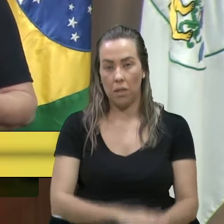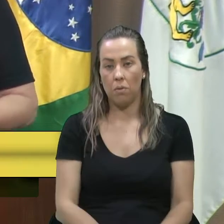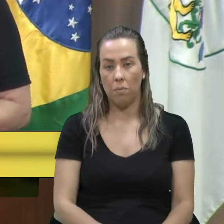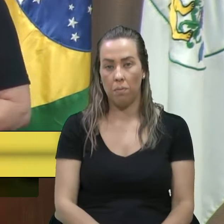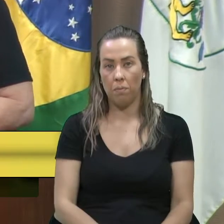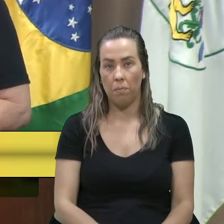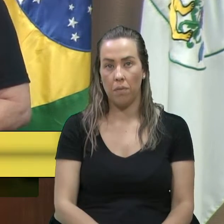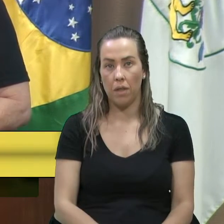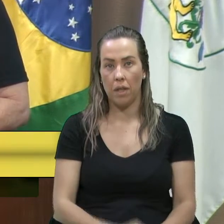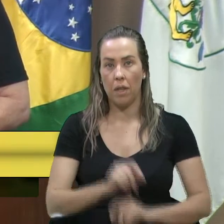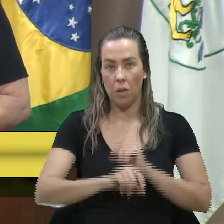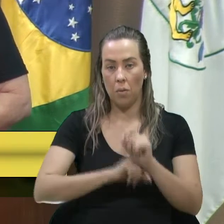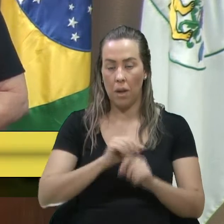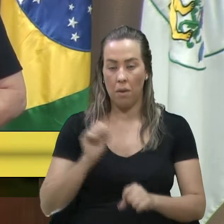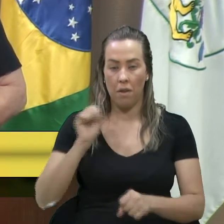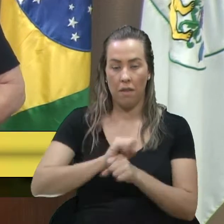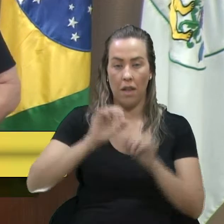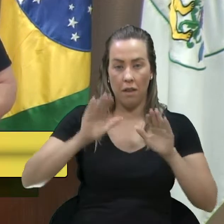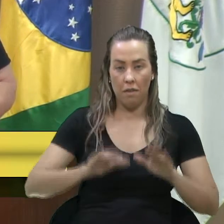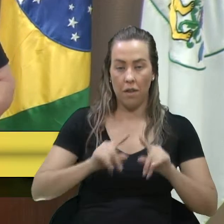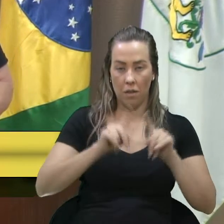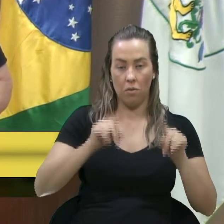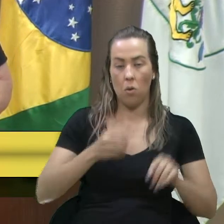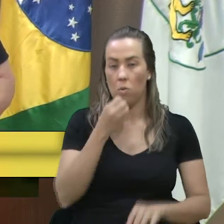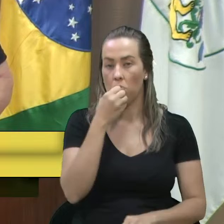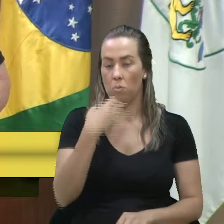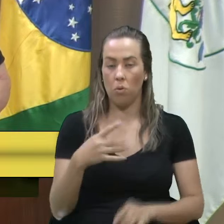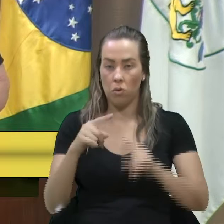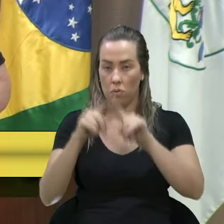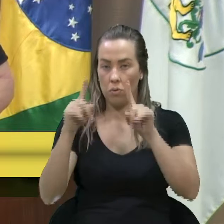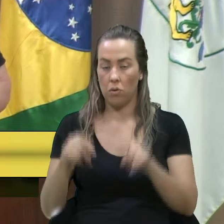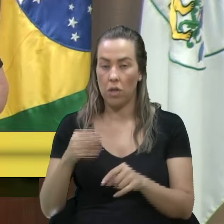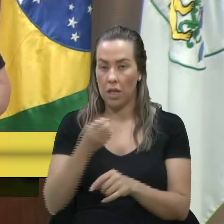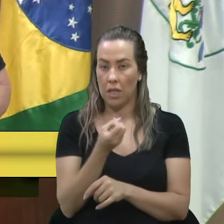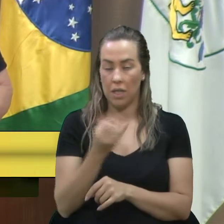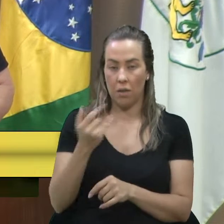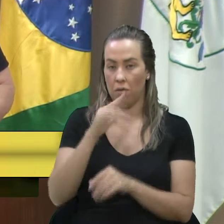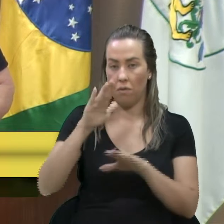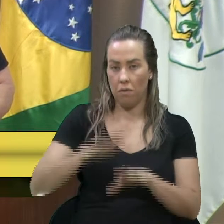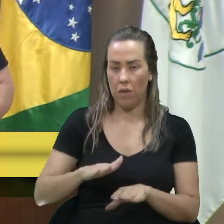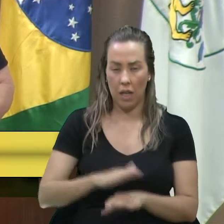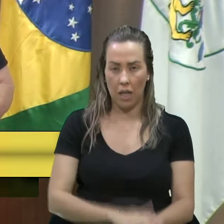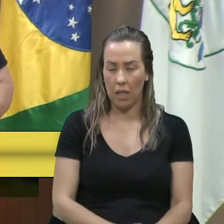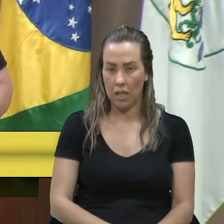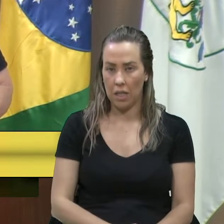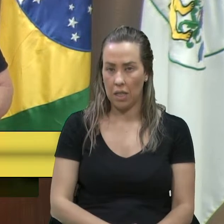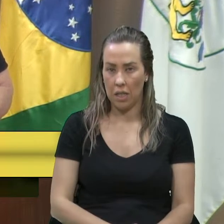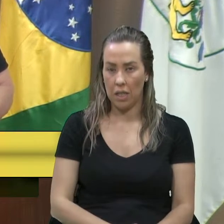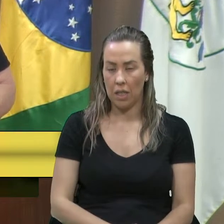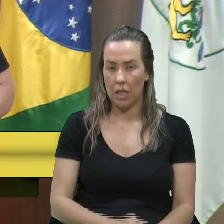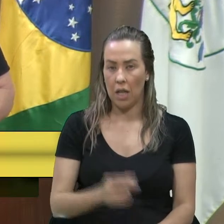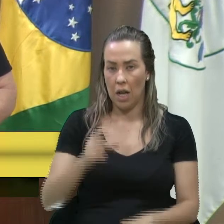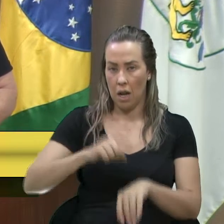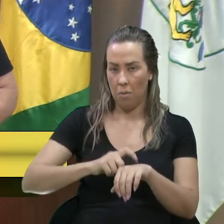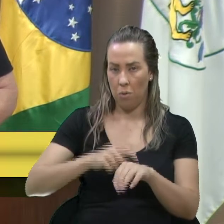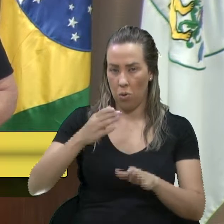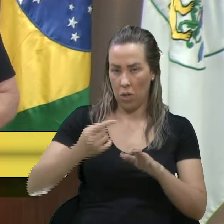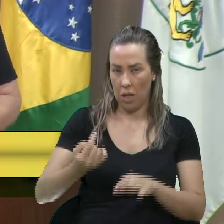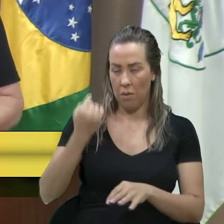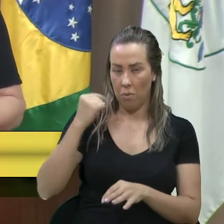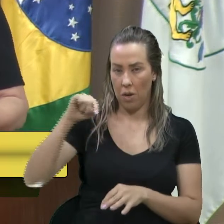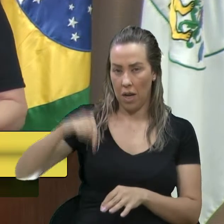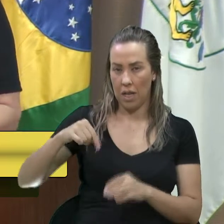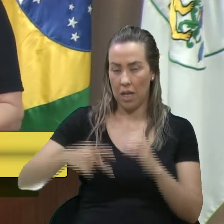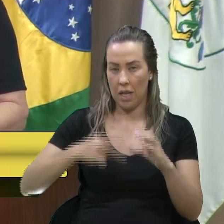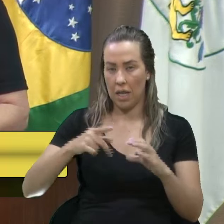Sobre a estabilidade, não é verdade que os bons funcionários, se não tiver estabilidade, ficam. Recentemente, nessa